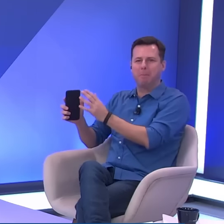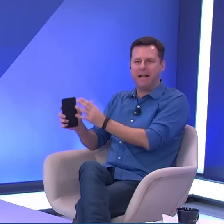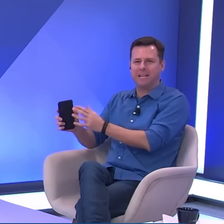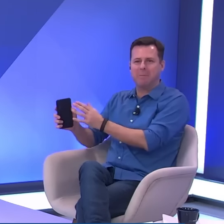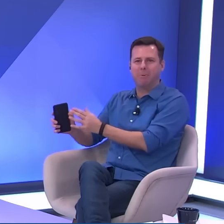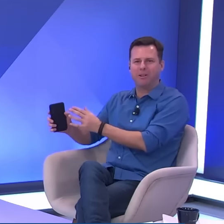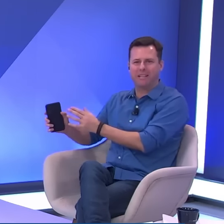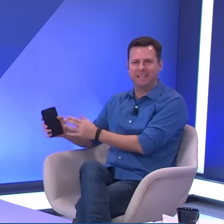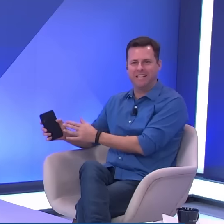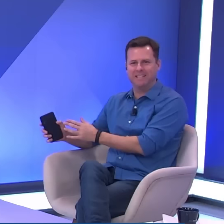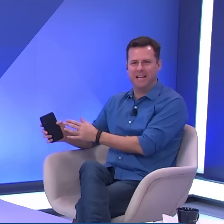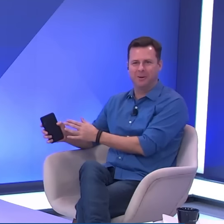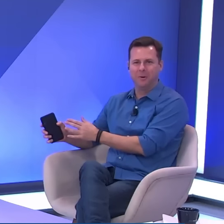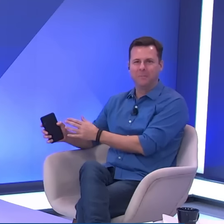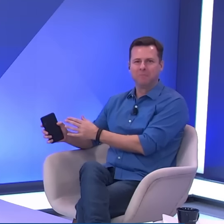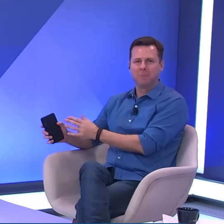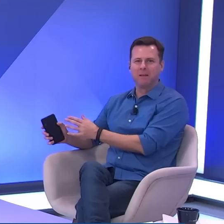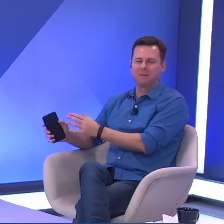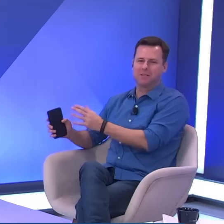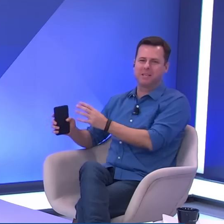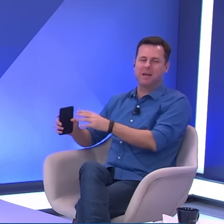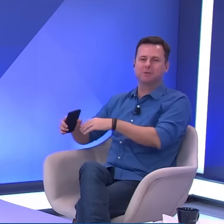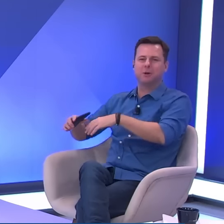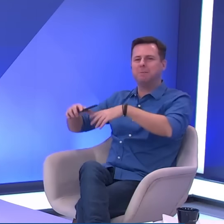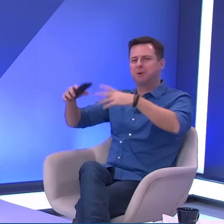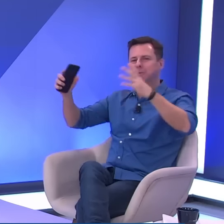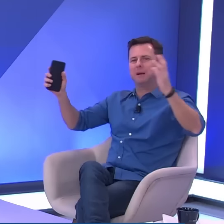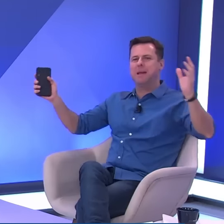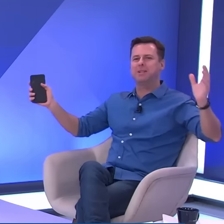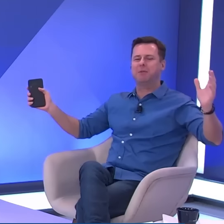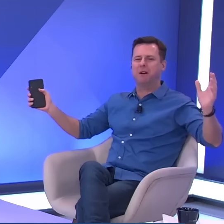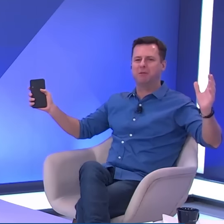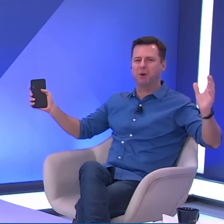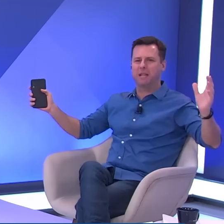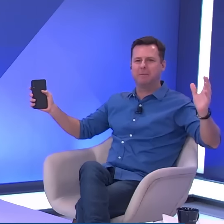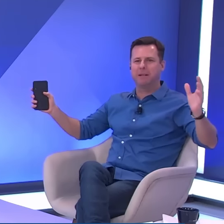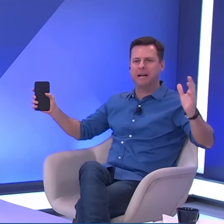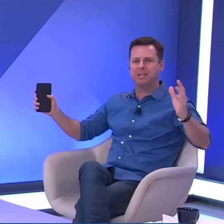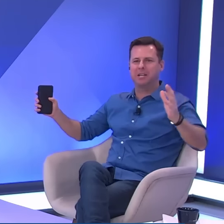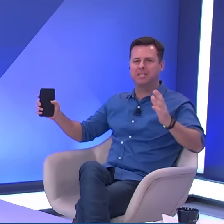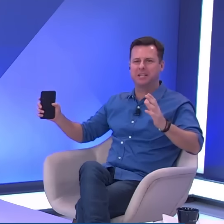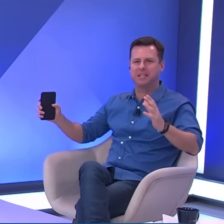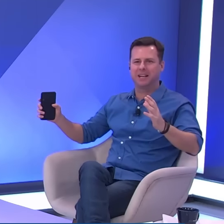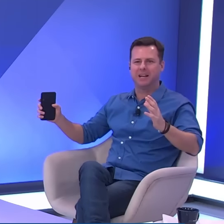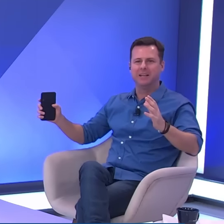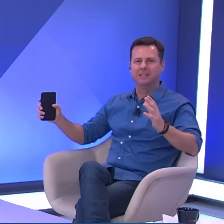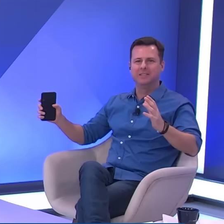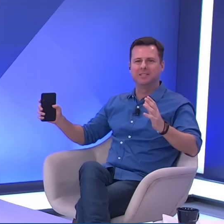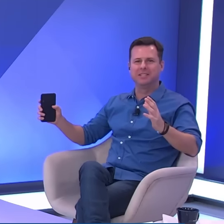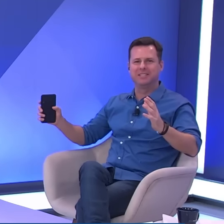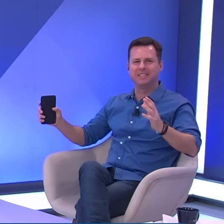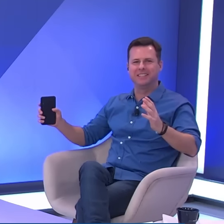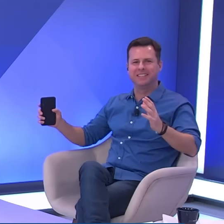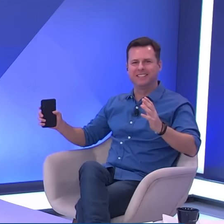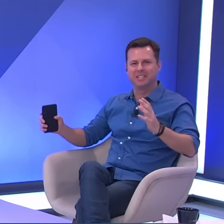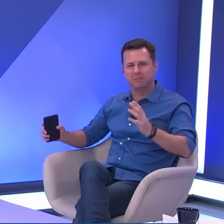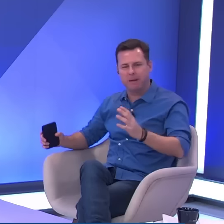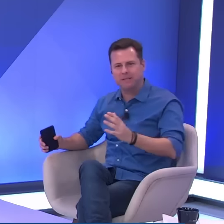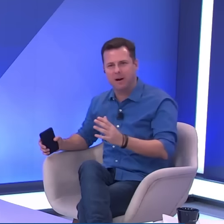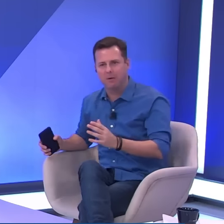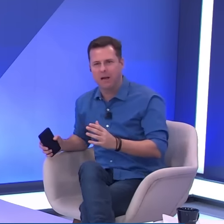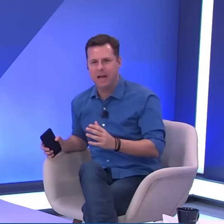coisa bata na porta deles, né, Elô? Então, assim, eu sou absolutamente a favor da liberdade restrita